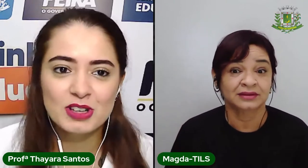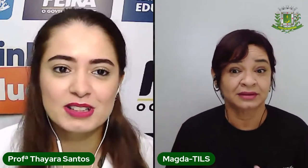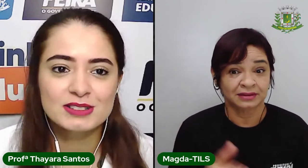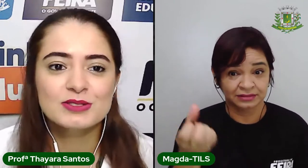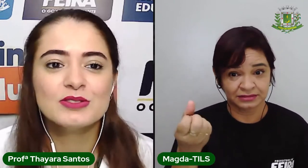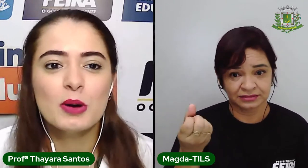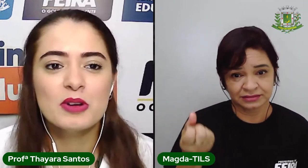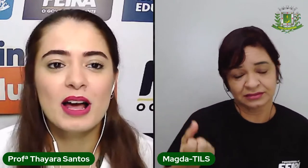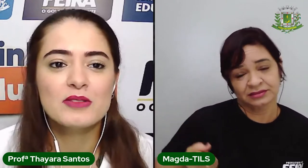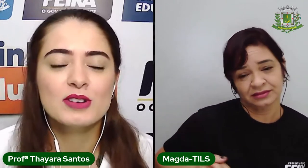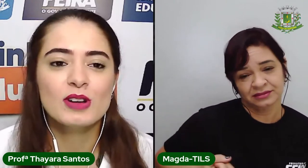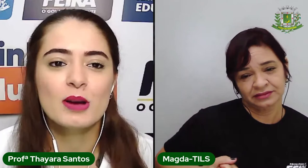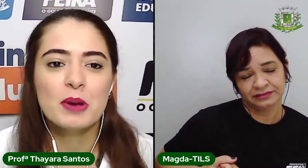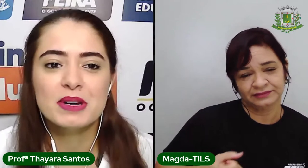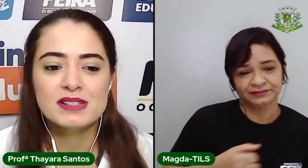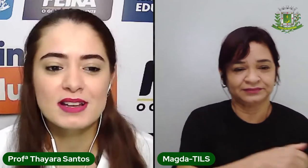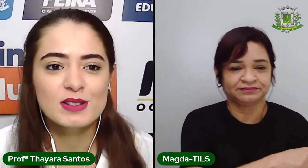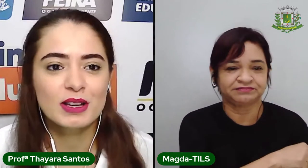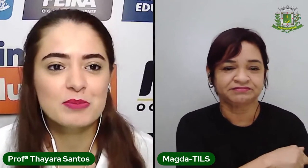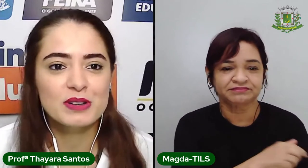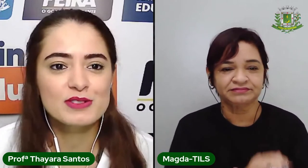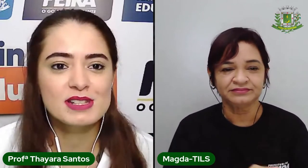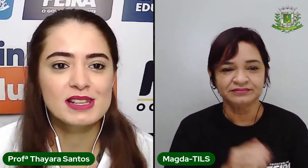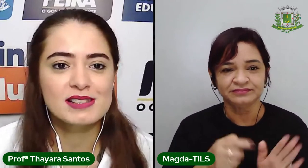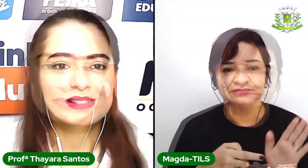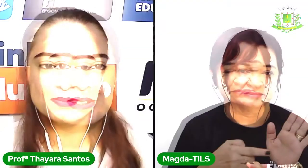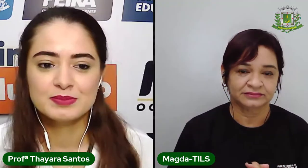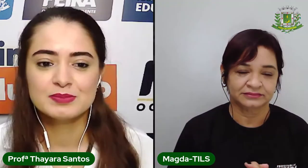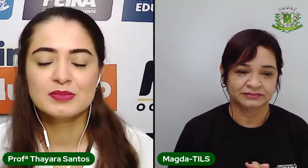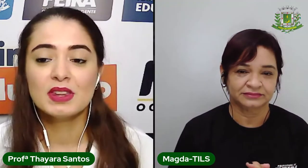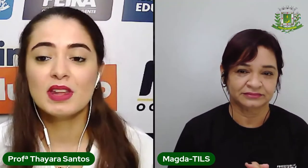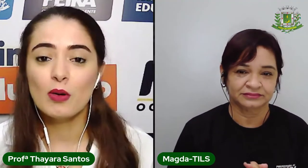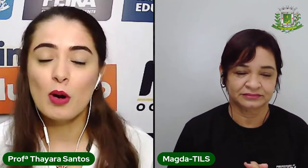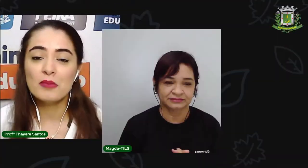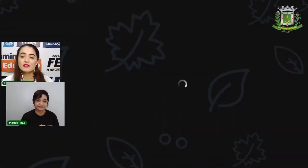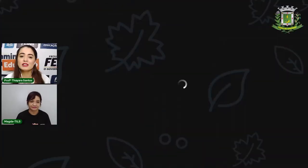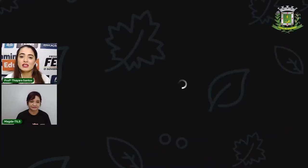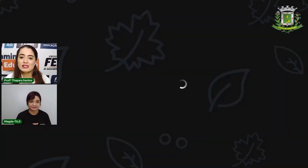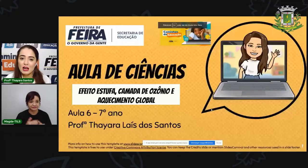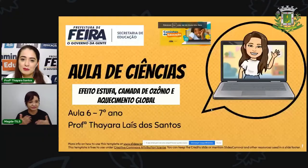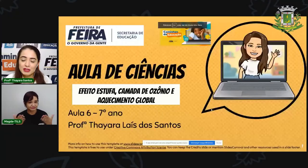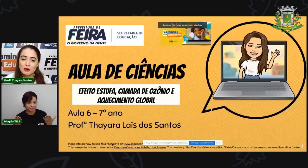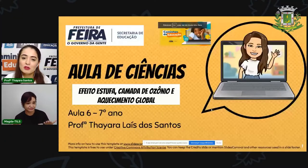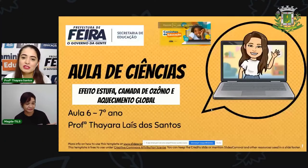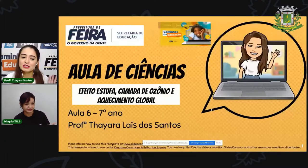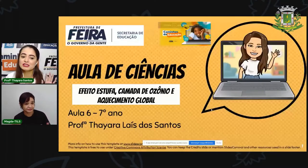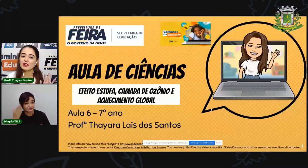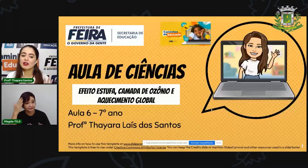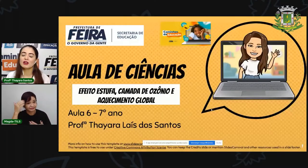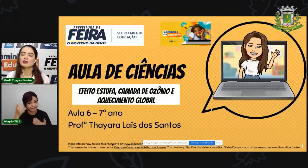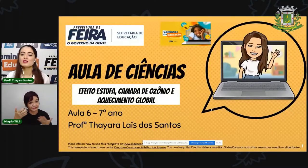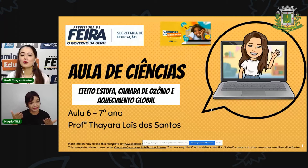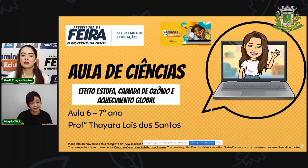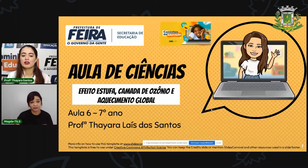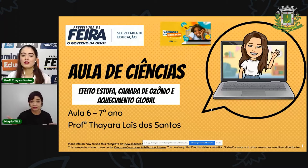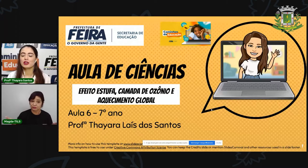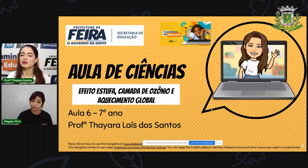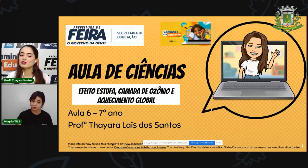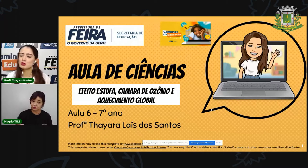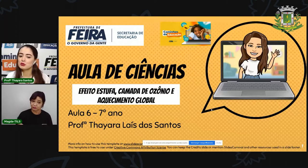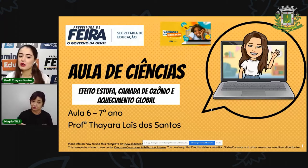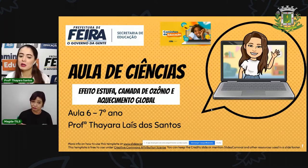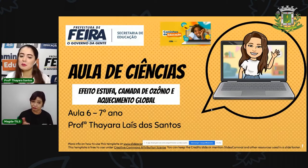sétimo ano. Vamos lá! Colocar minha apresentação aqui para vocês. Então, como vocês já sabem, hoje a gente está falando sobre